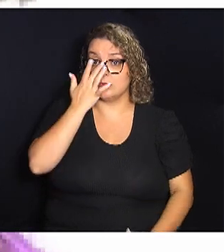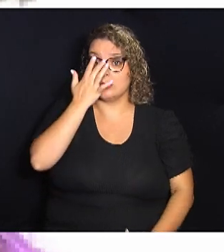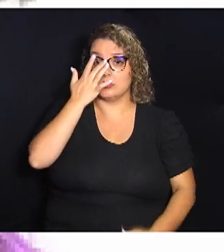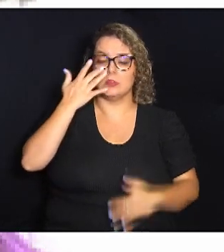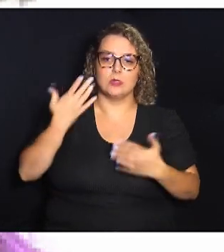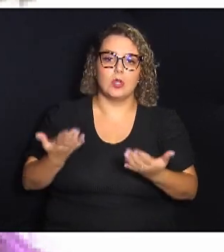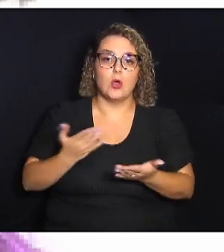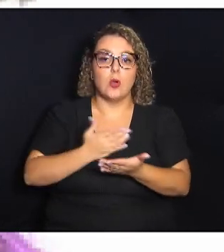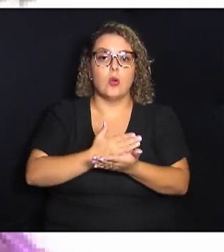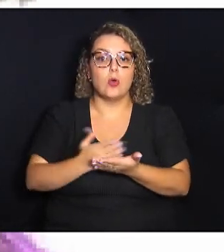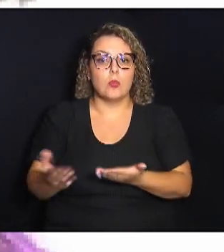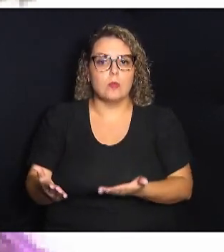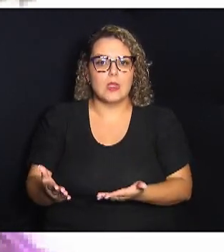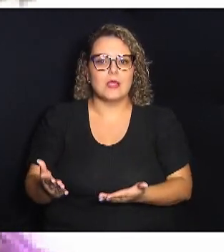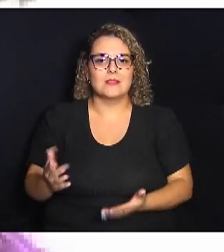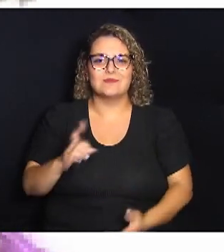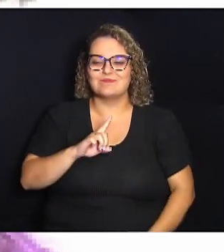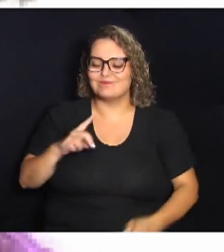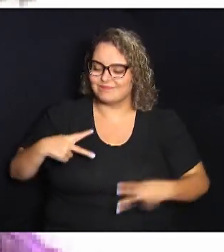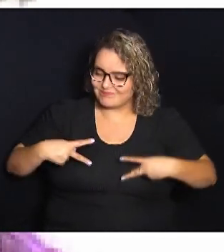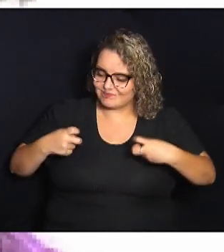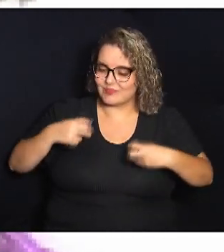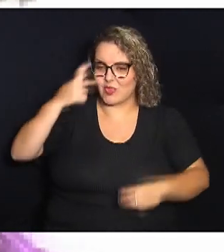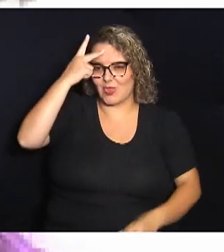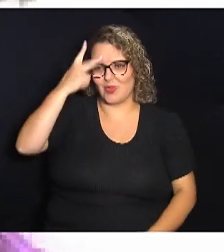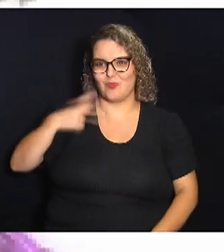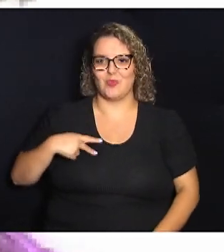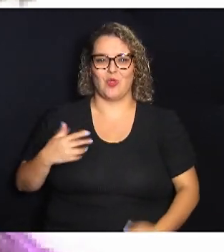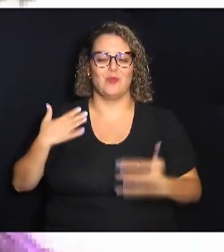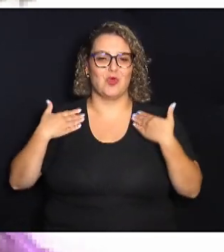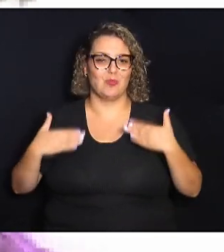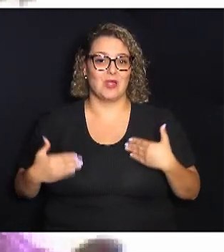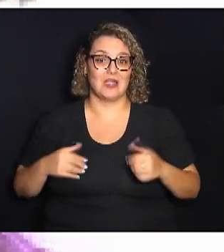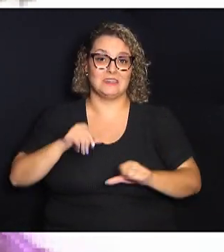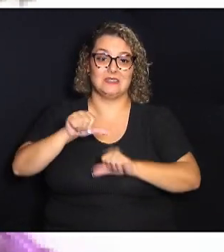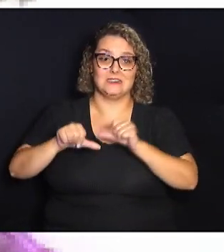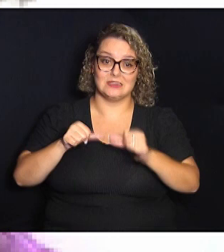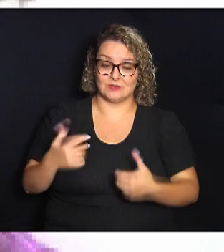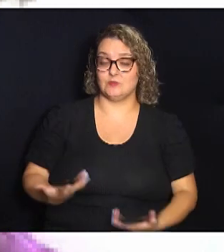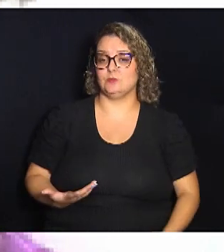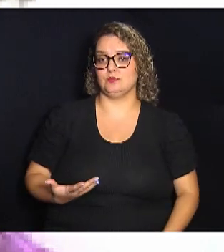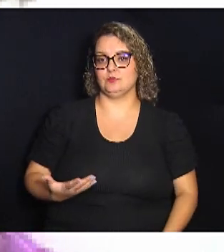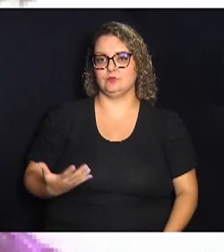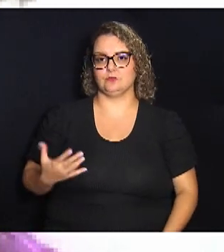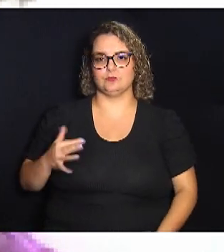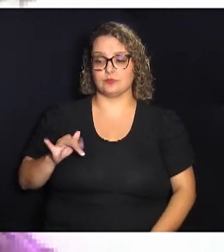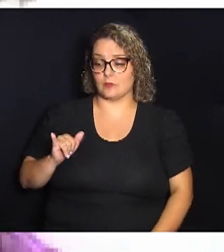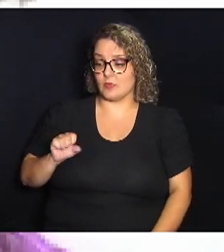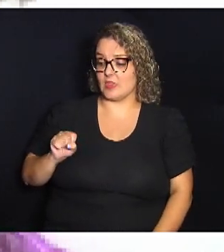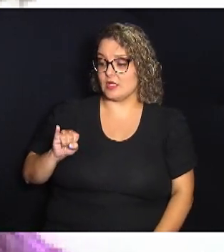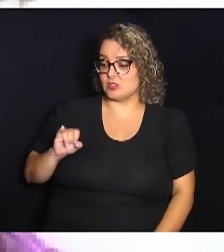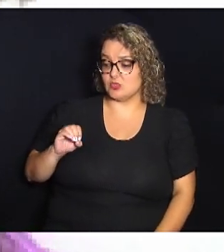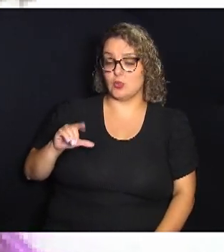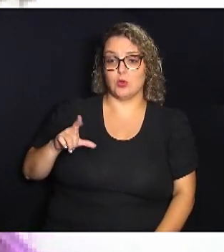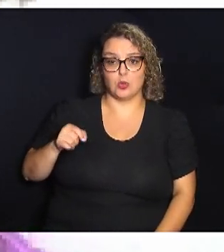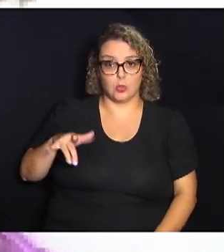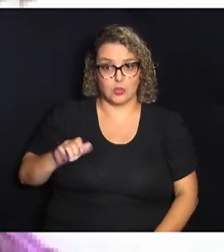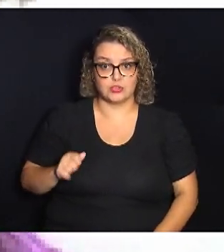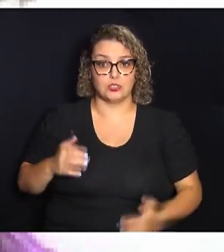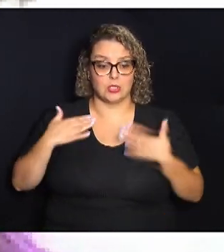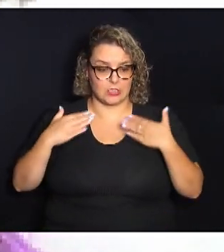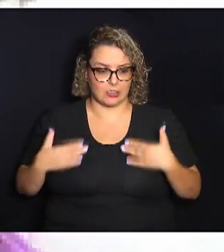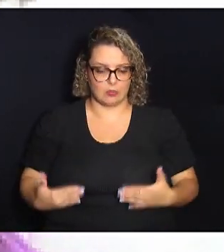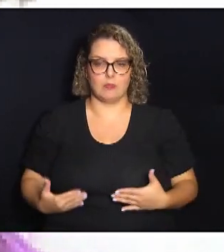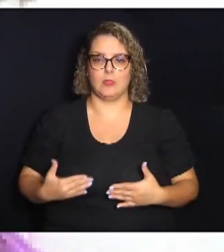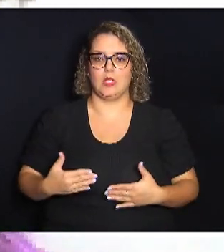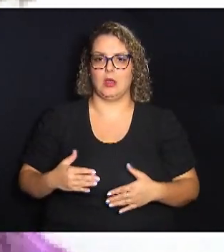Ela começa a não reconhecer o próprio corpo, porque começa a ter uma mudança mesmo fisiológica e na aparência do seu corpo,